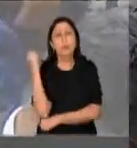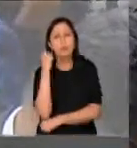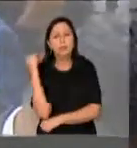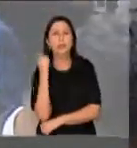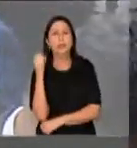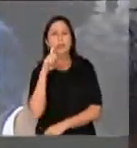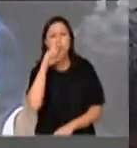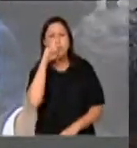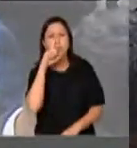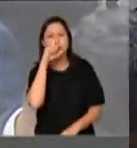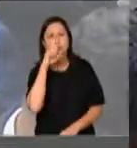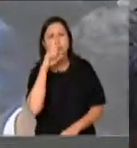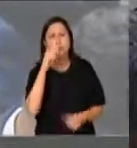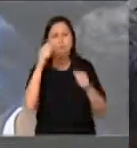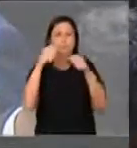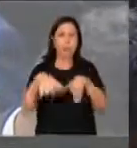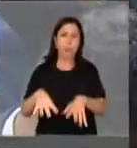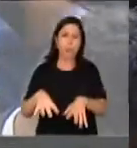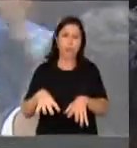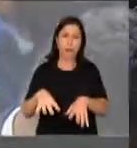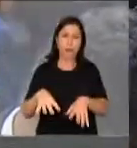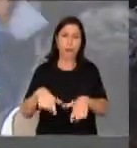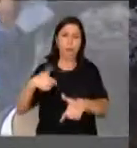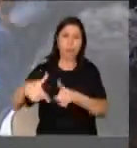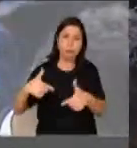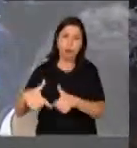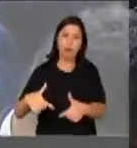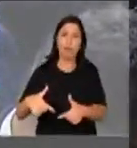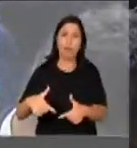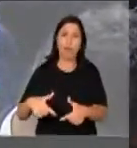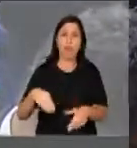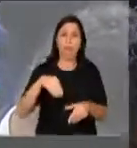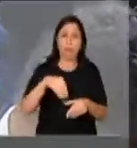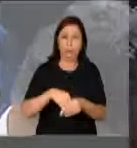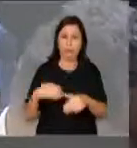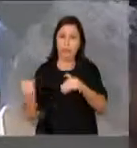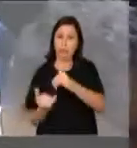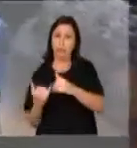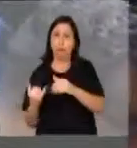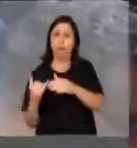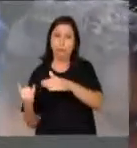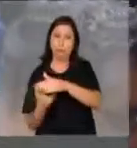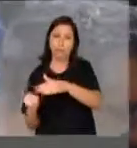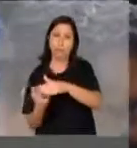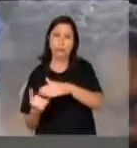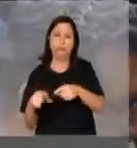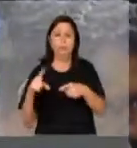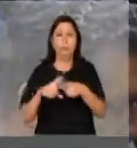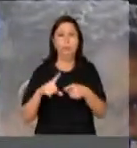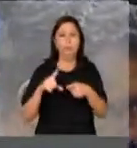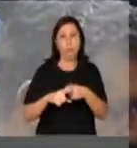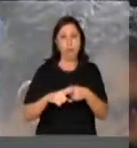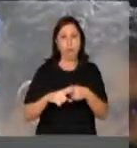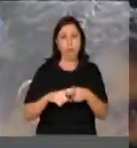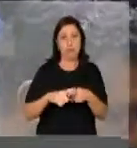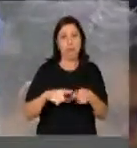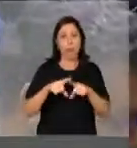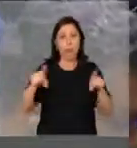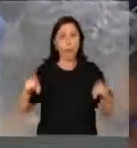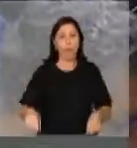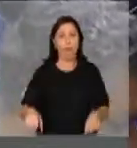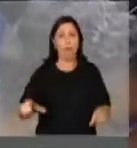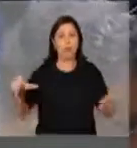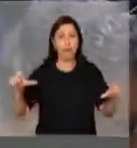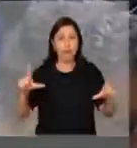dos prejuízos na atividade da Fiocruz devido à redução acentuada do seu quadro de servidores que são